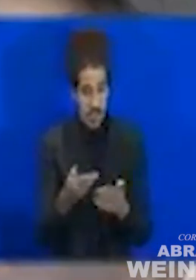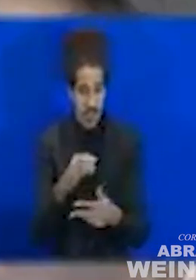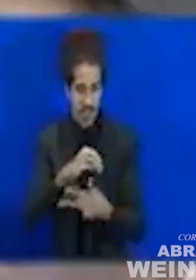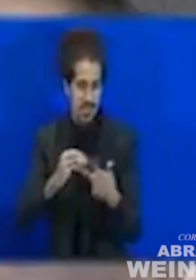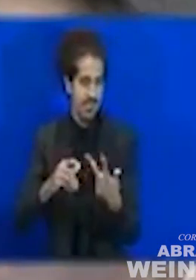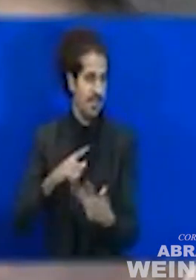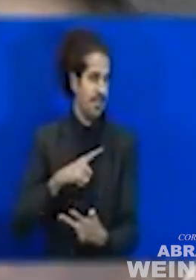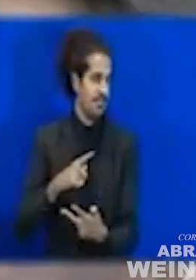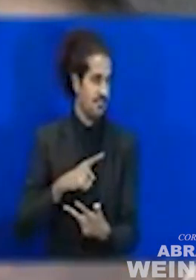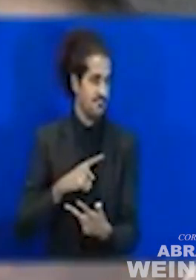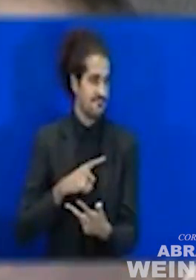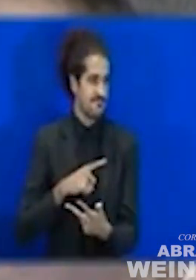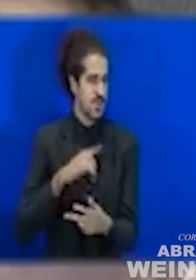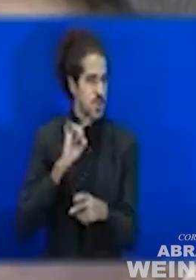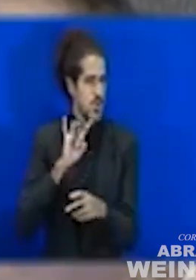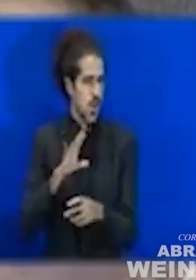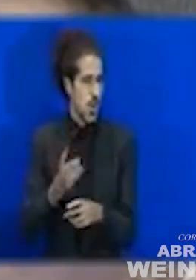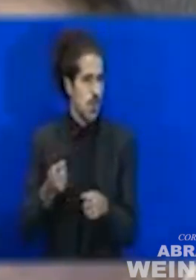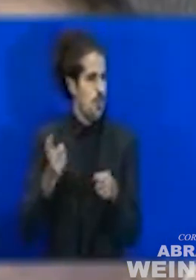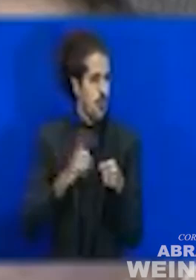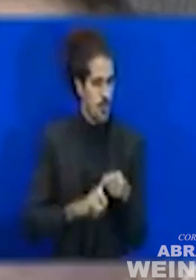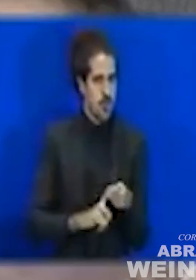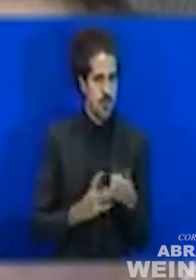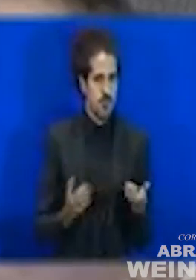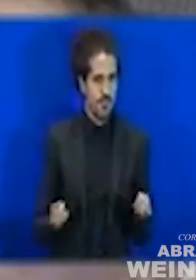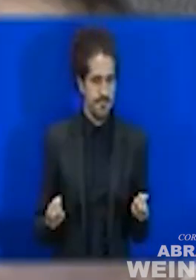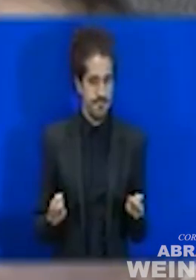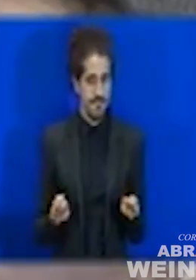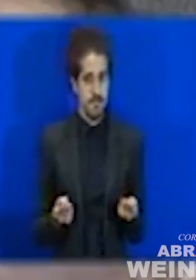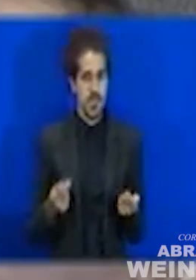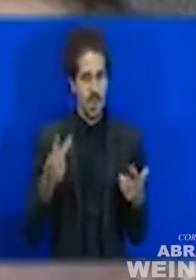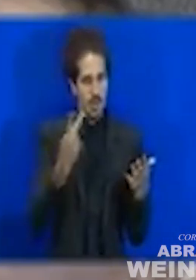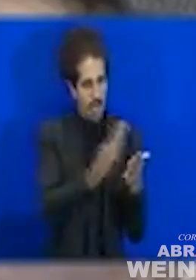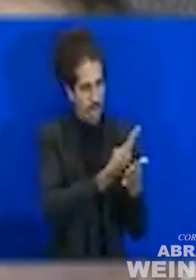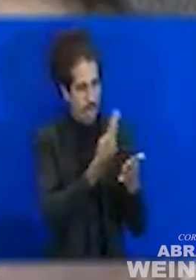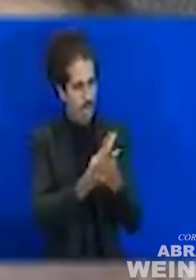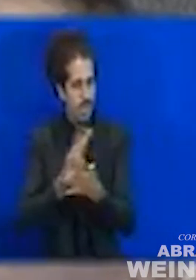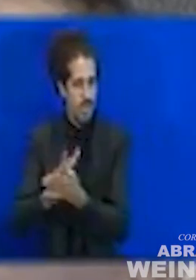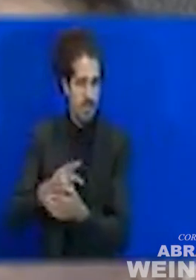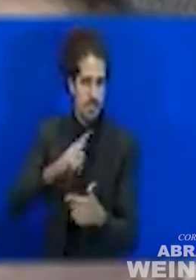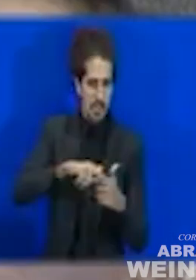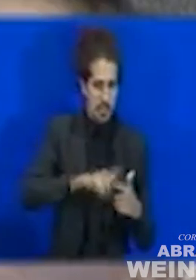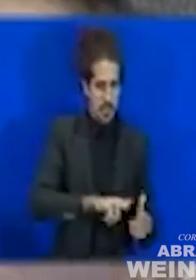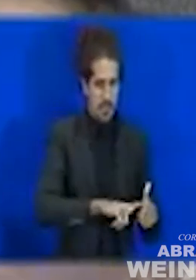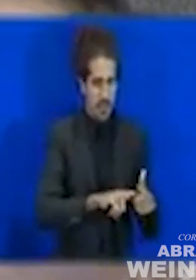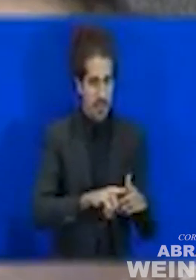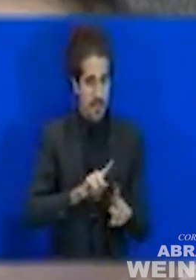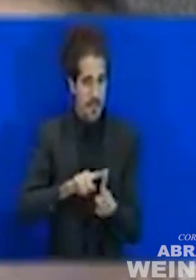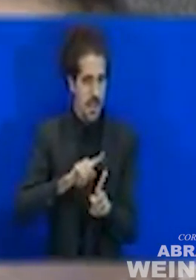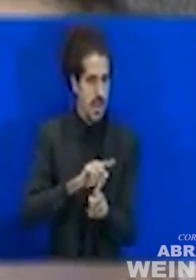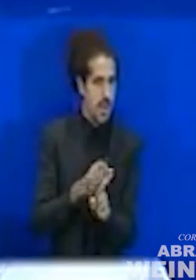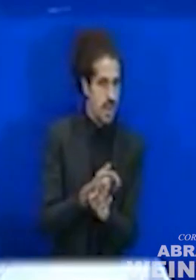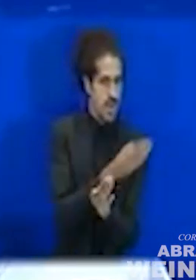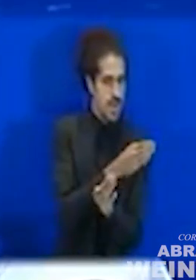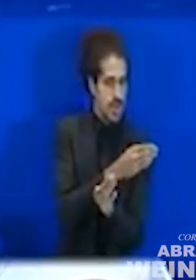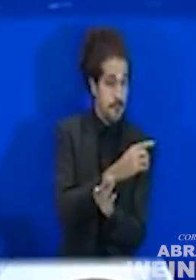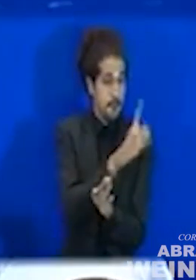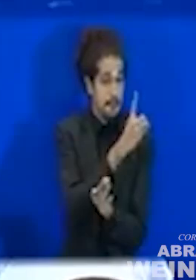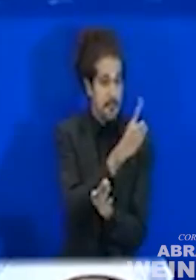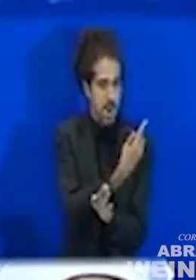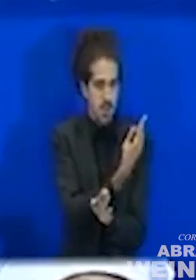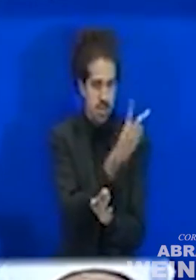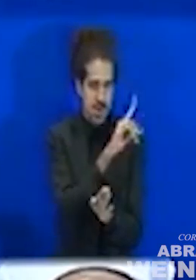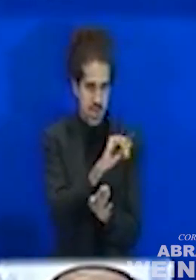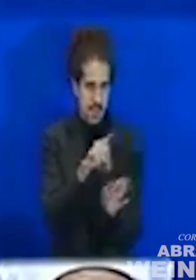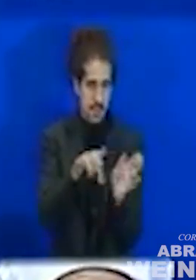isso, ministro. Mas deixa eu voltar. O fato, assim, esses casos todos aí, com exceção dessas aplicadoras